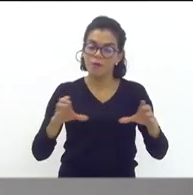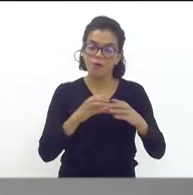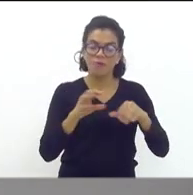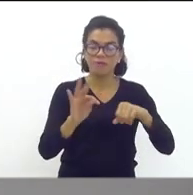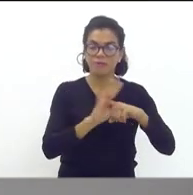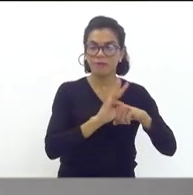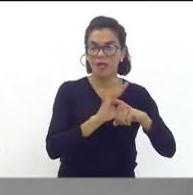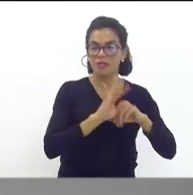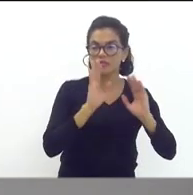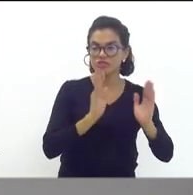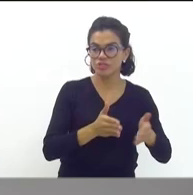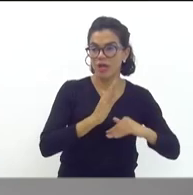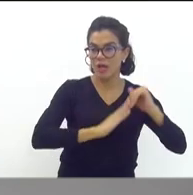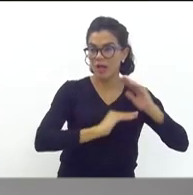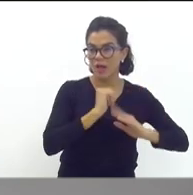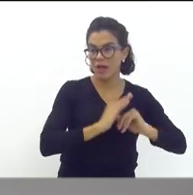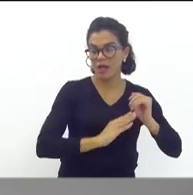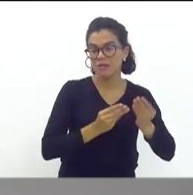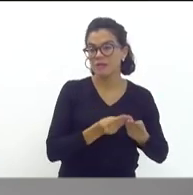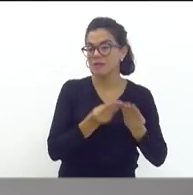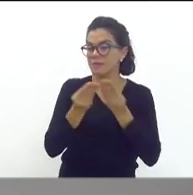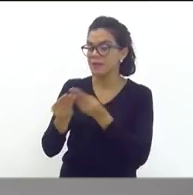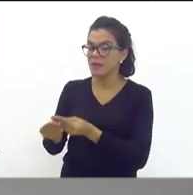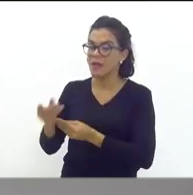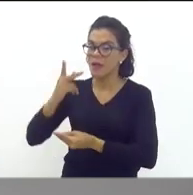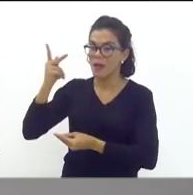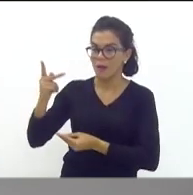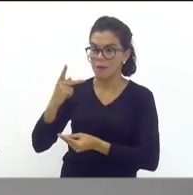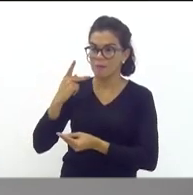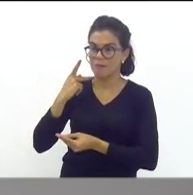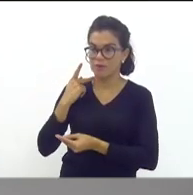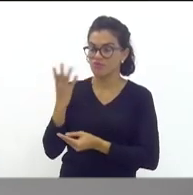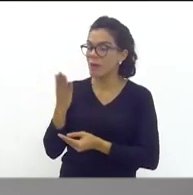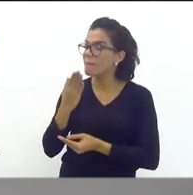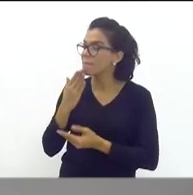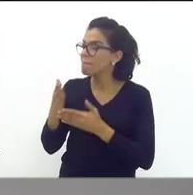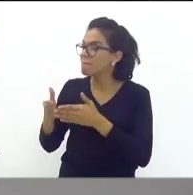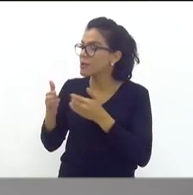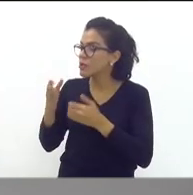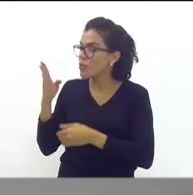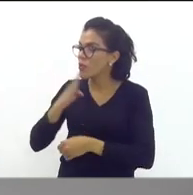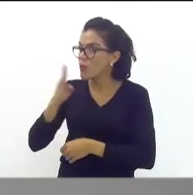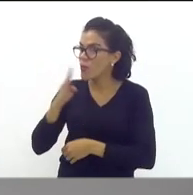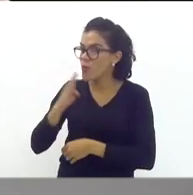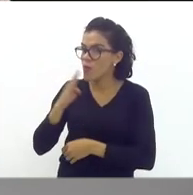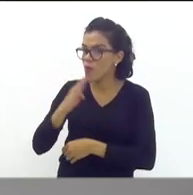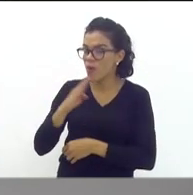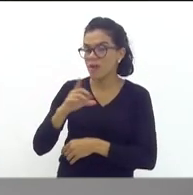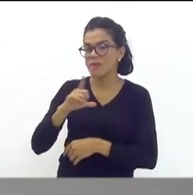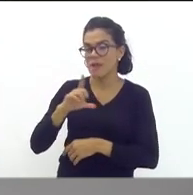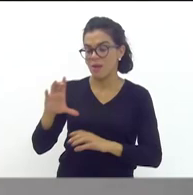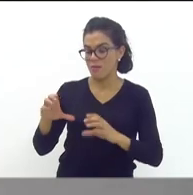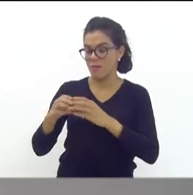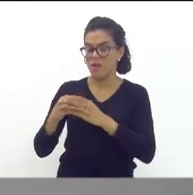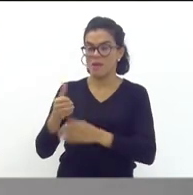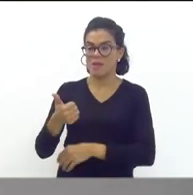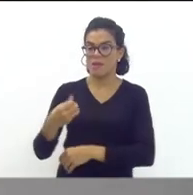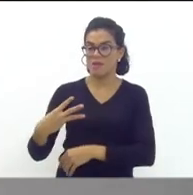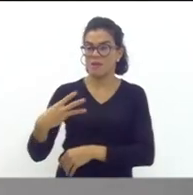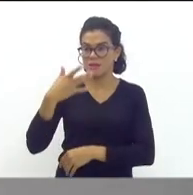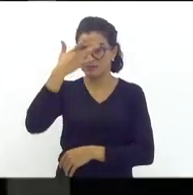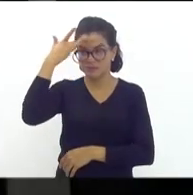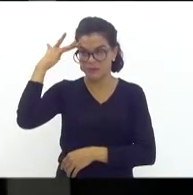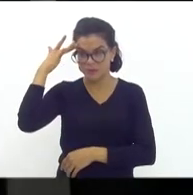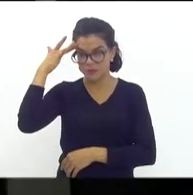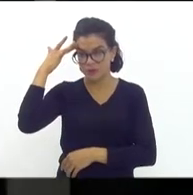entregue a parte da procuradoria a gente já pediu celeridade a gente tem hoje como eu disse uma equipe de 13 pessoas na procuradoria